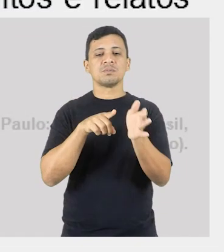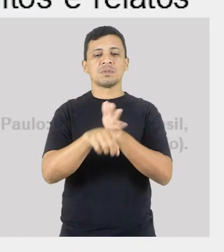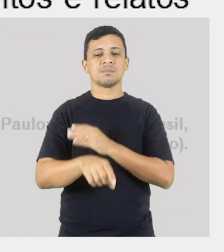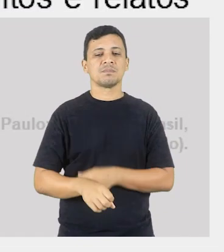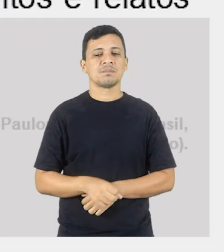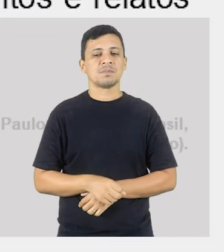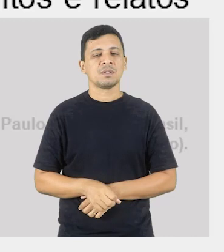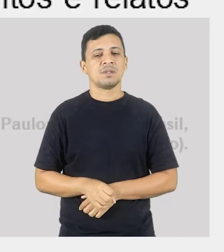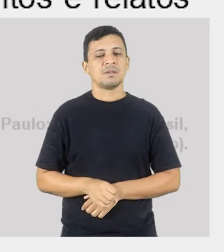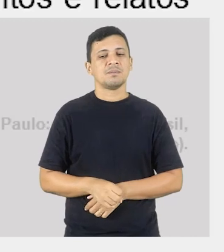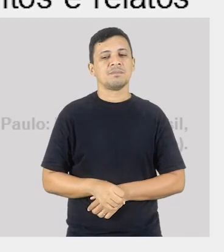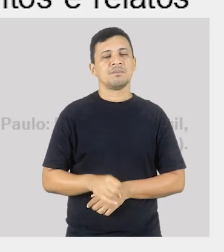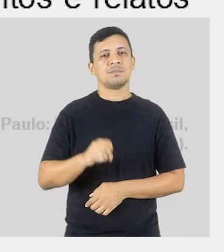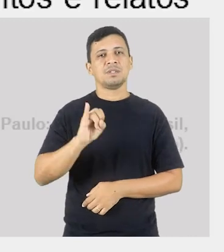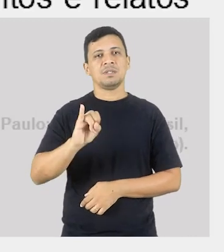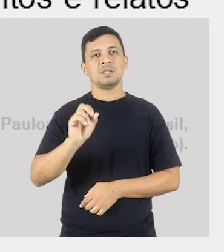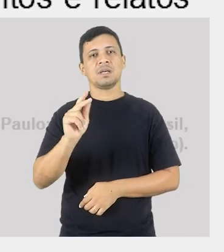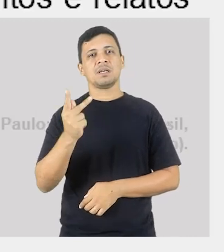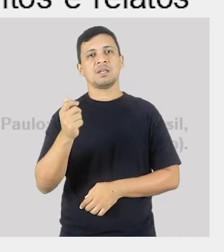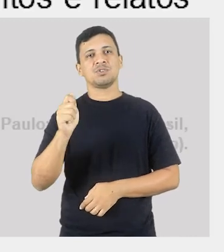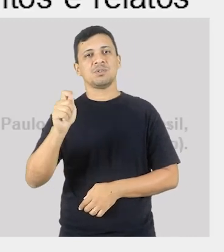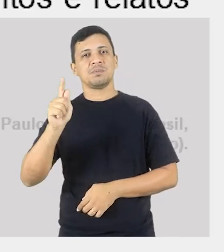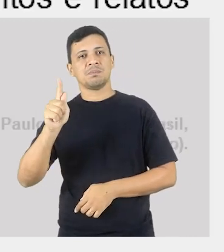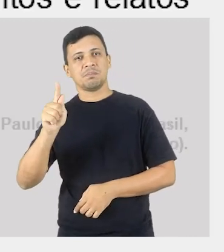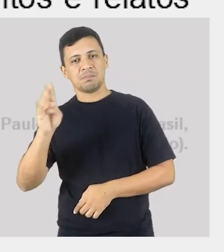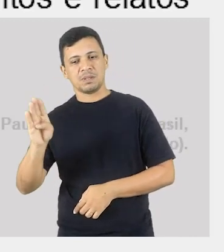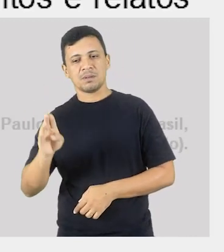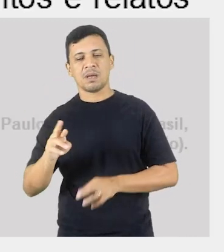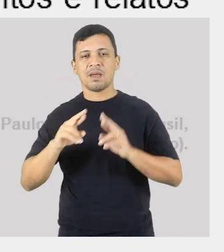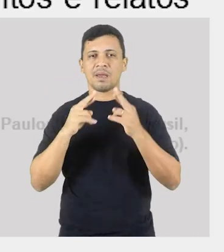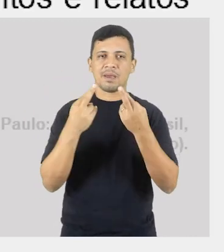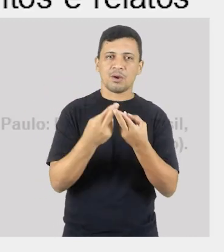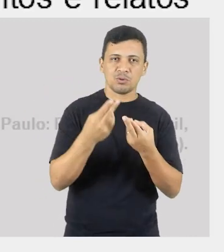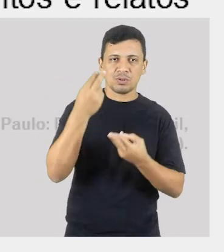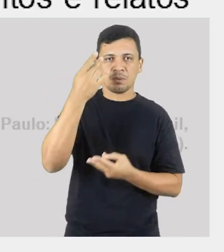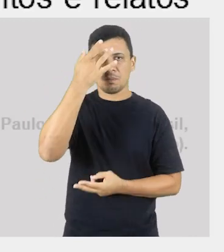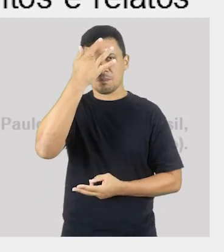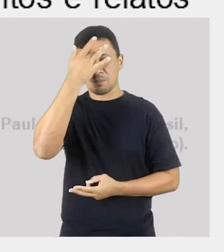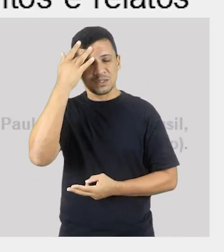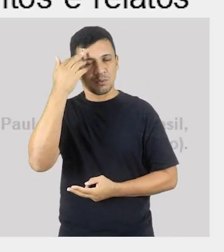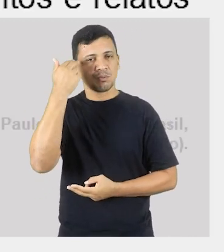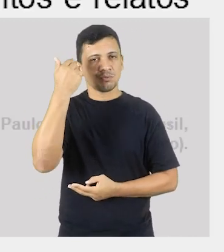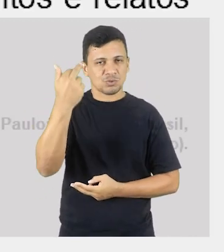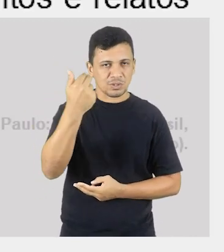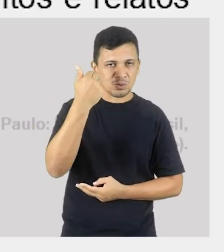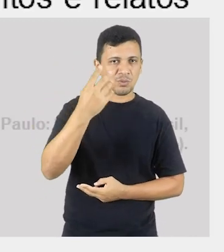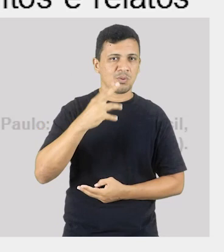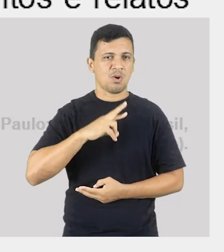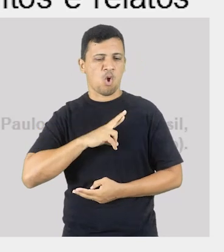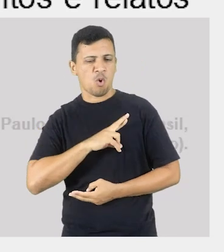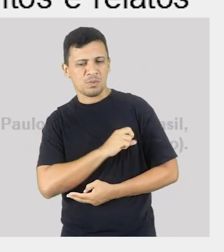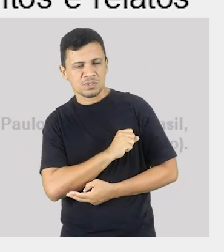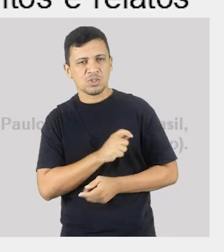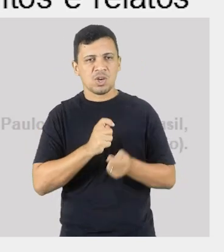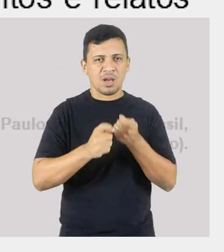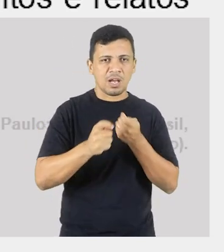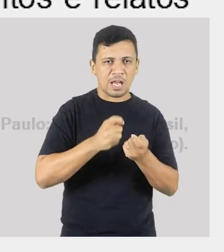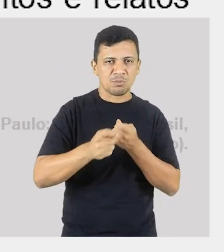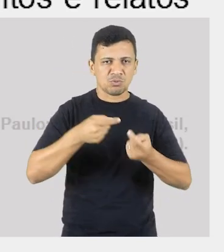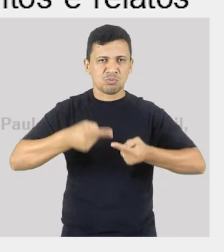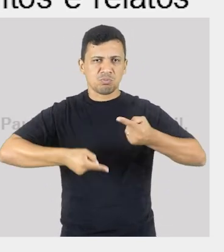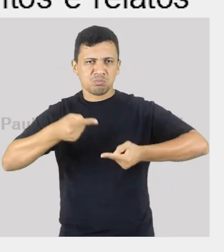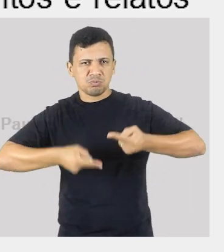Geográfico Brasileiro reuniu historiadores, romancistas, poetas, administradores públicos e políticos em torno